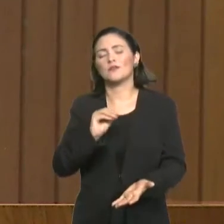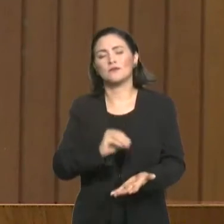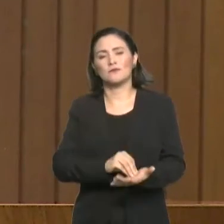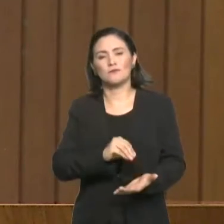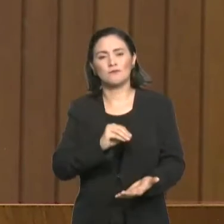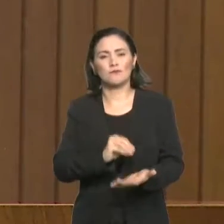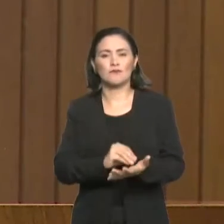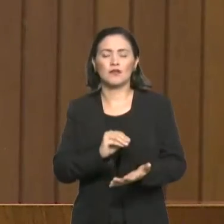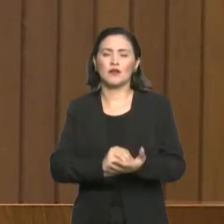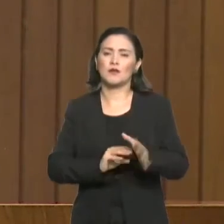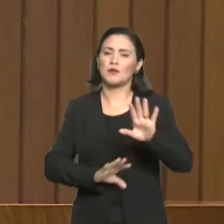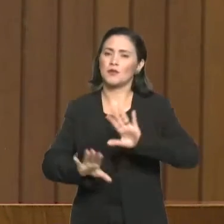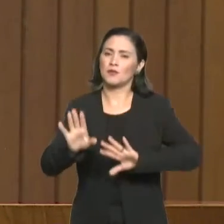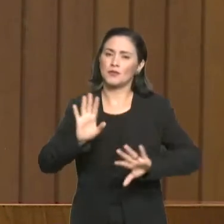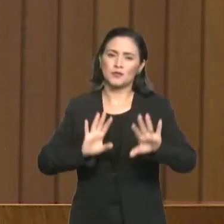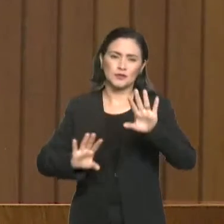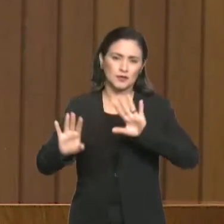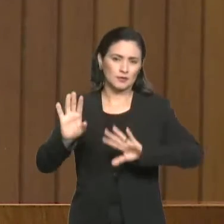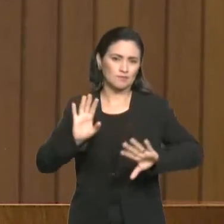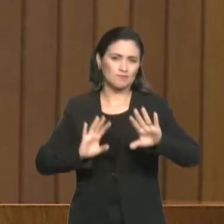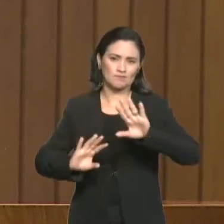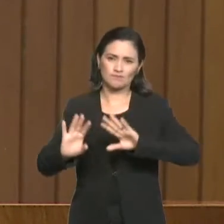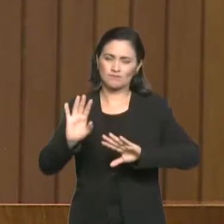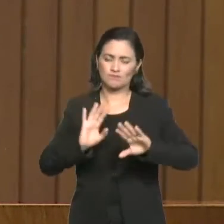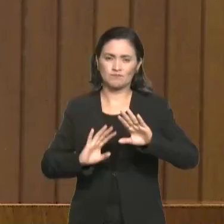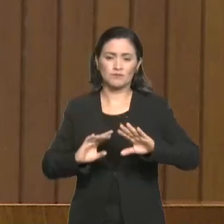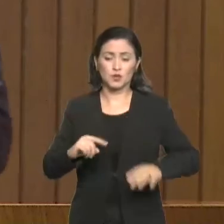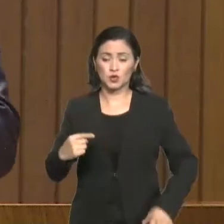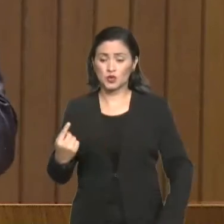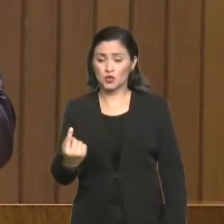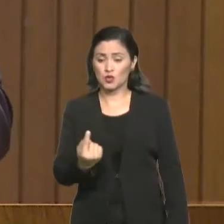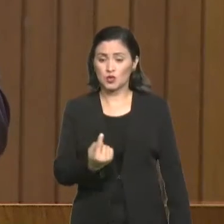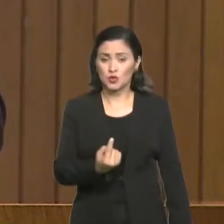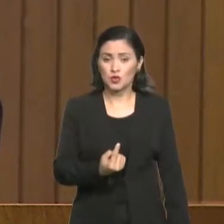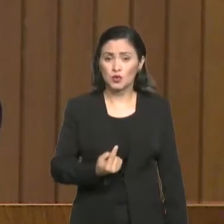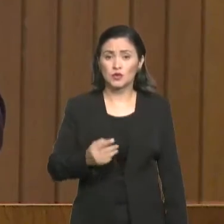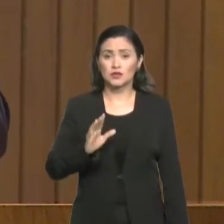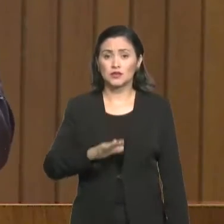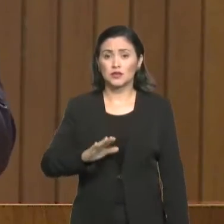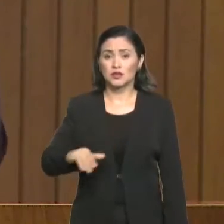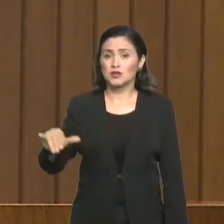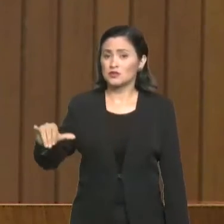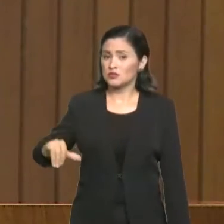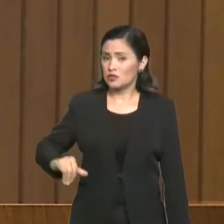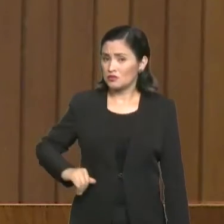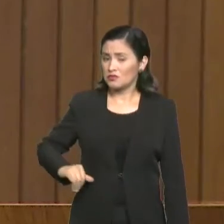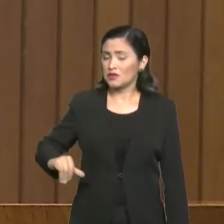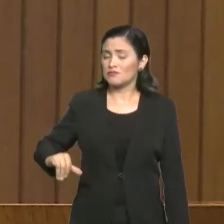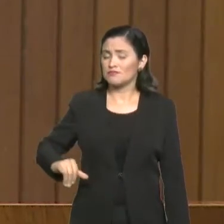gera às nossas crianças um prejuízo imensurável.